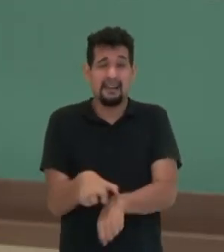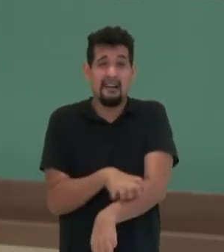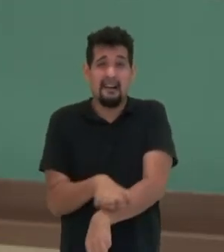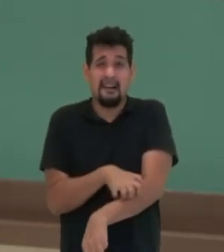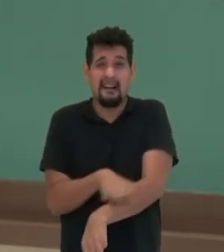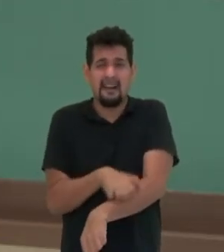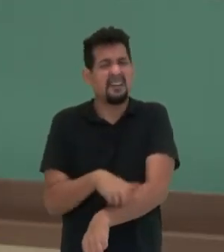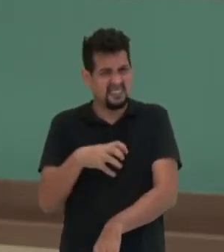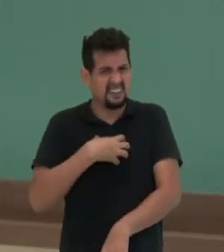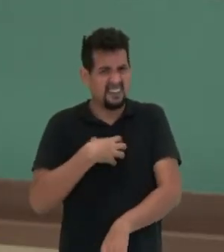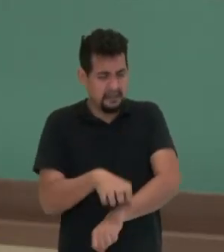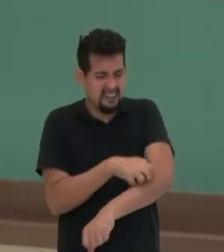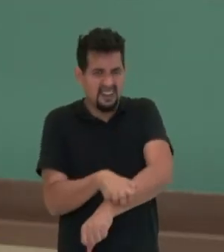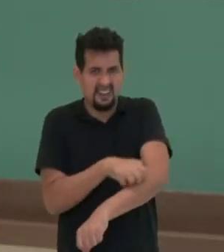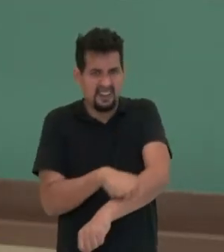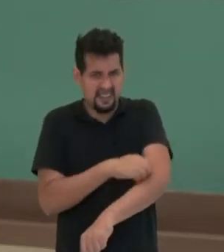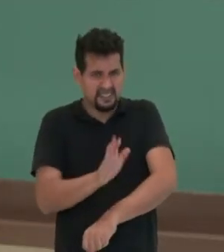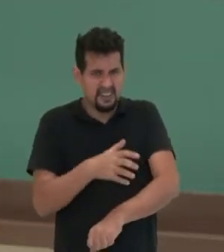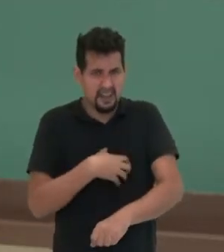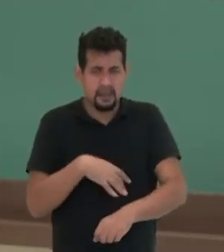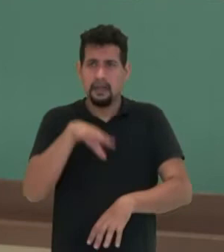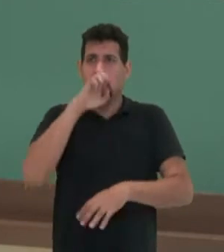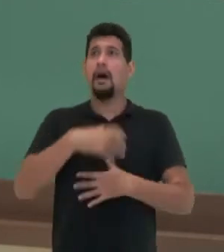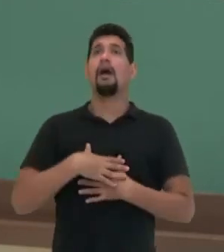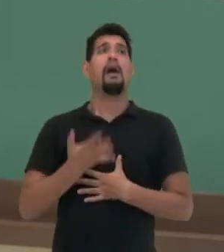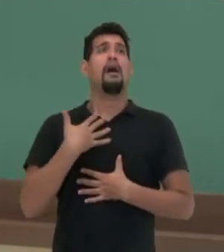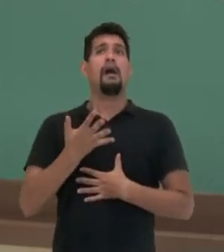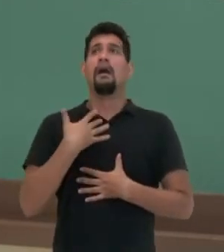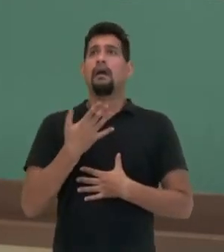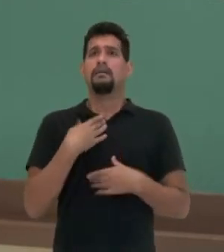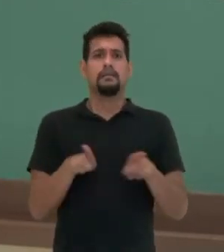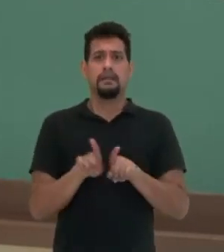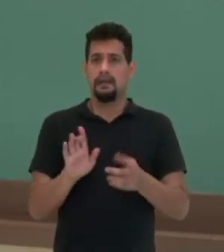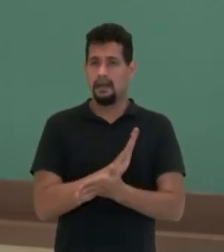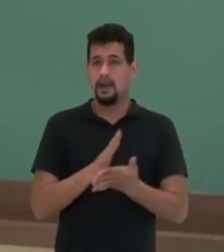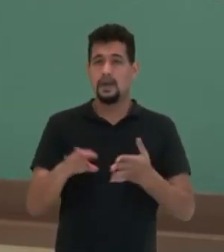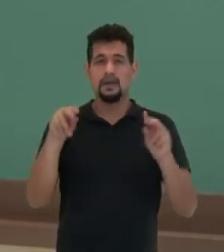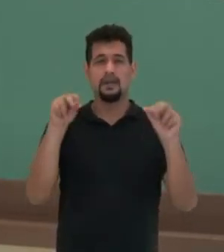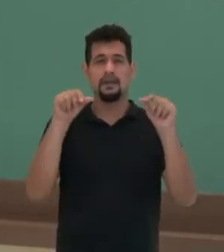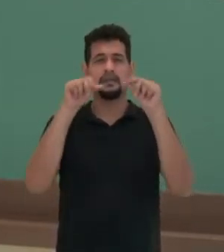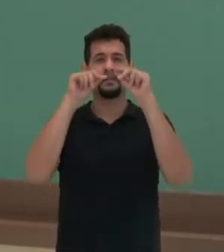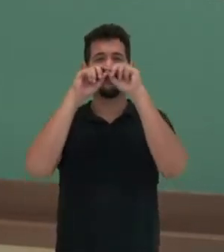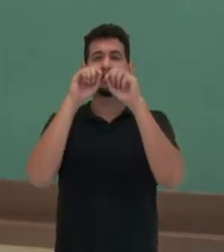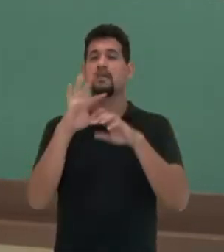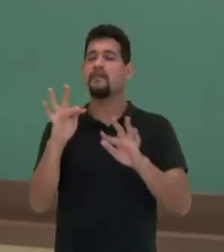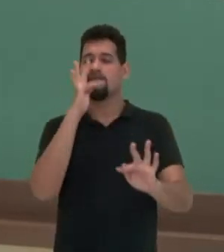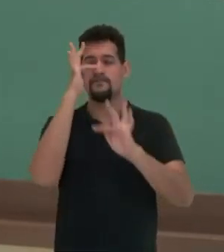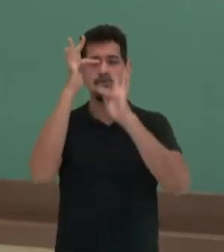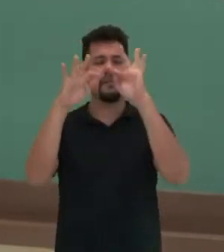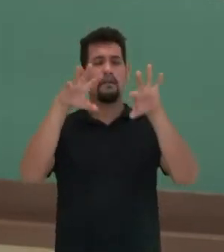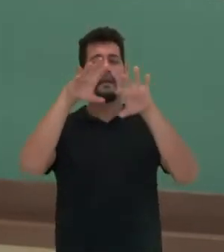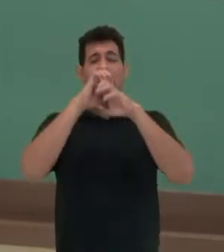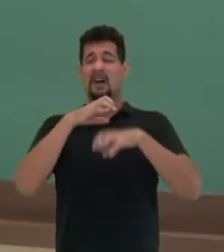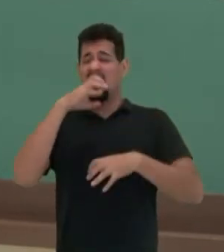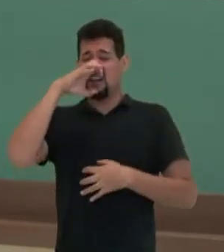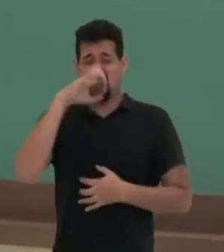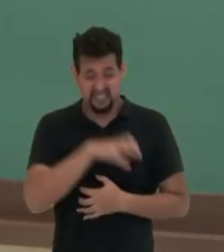Vocês já tiveram alergia assim respiratória, às vezes tem alergia a pólen, a poeira. O que